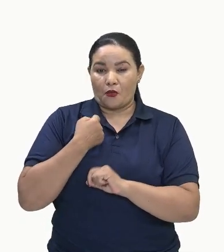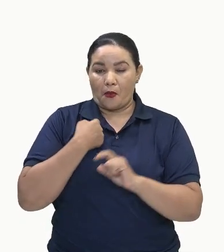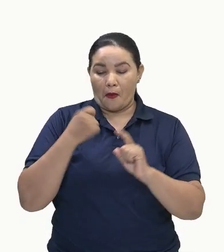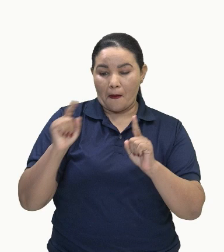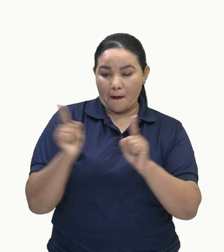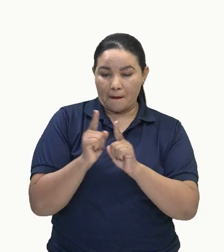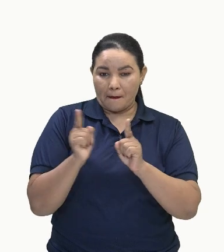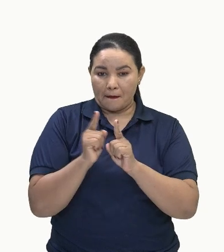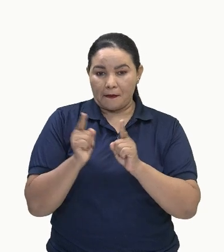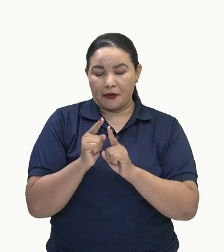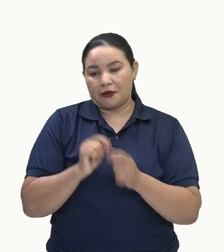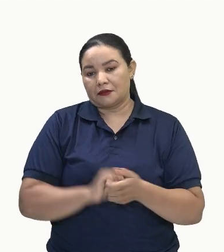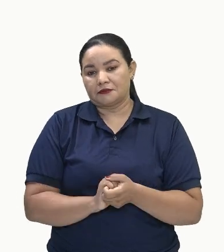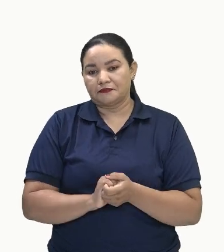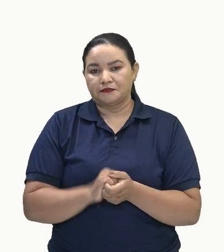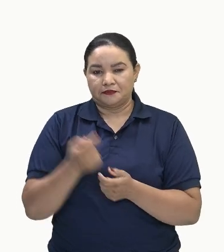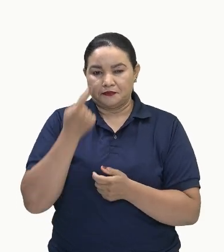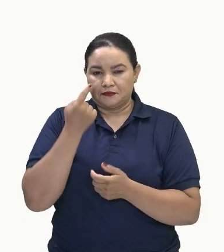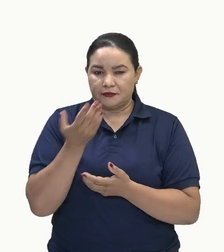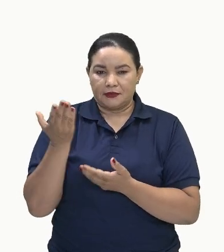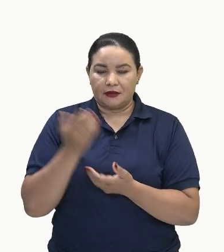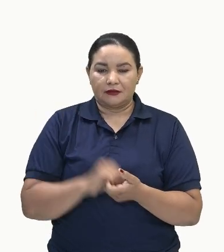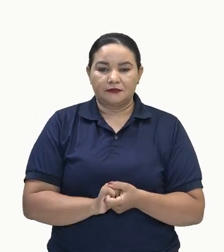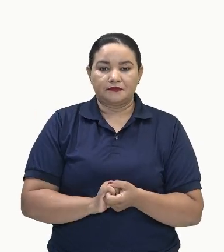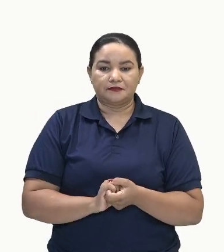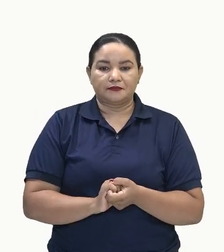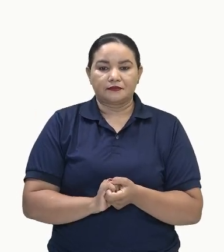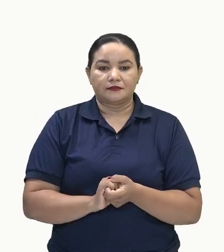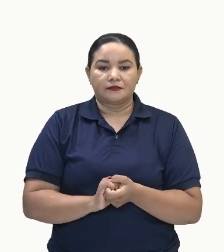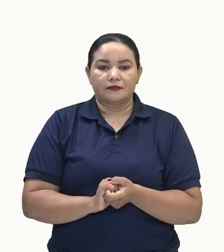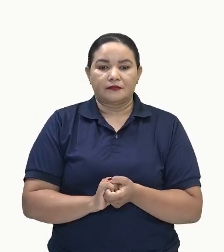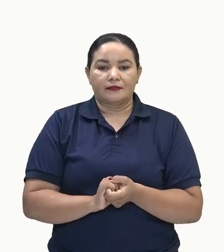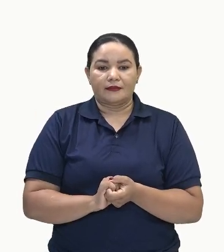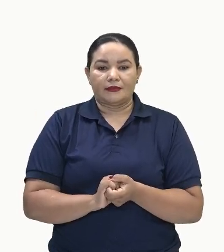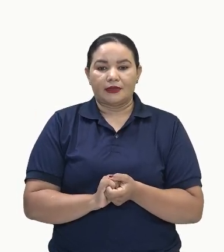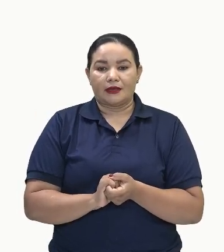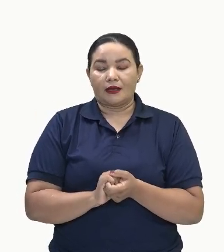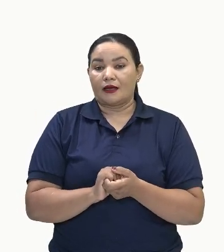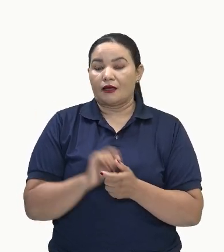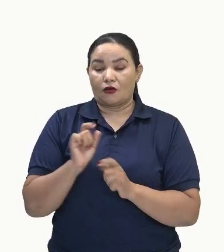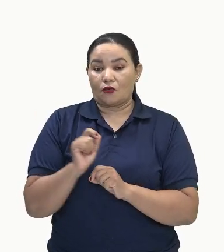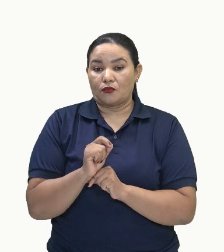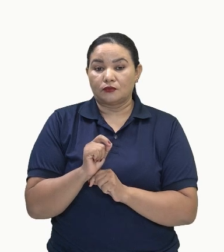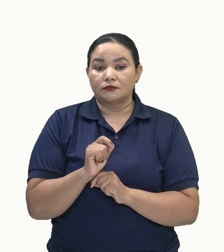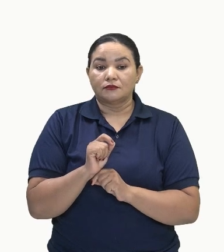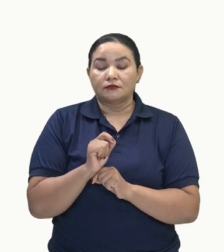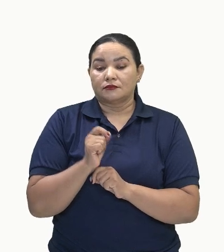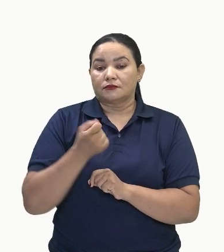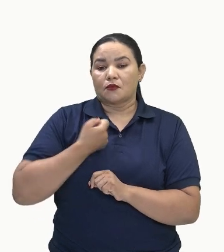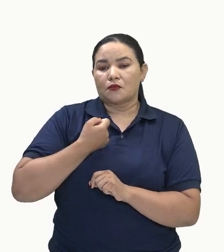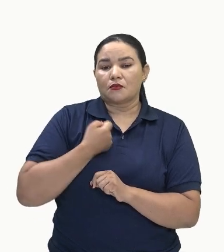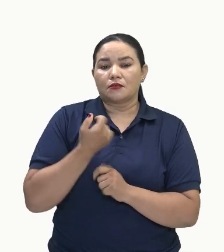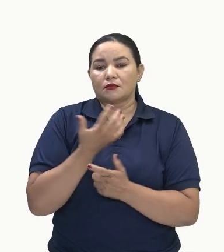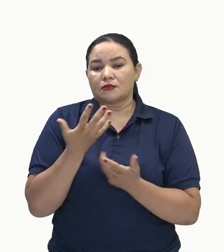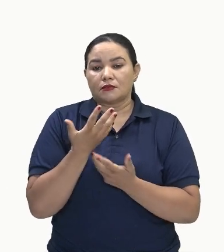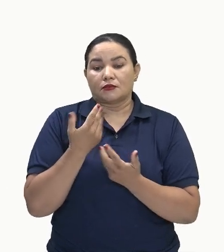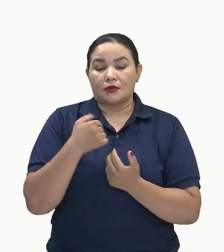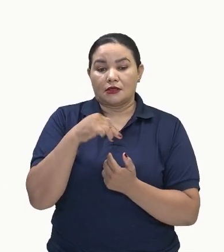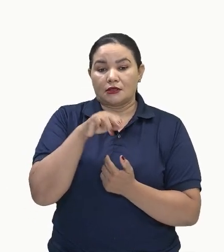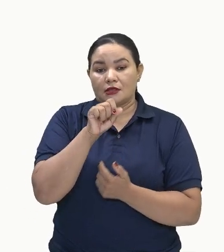certo? E aí, ó, a unidade mais, olha o que nós temos aqui, ó, a unidade mais comum para medir o tamanho de um átomo é o